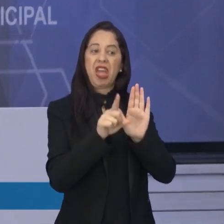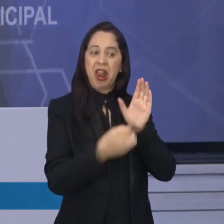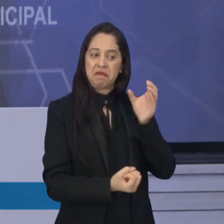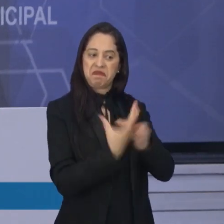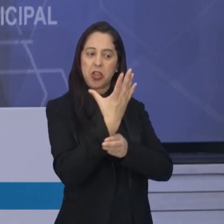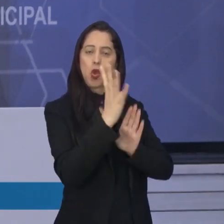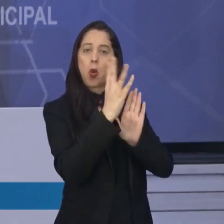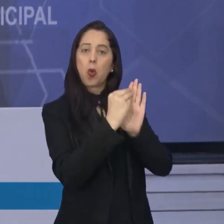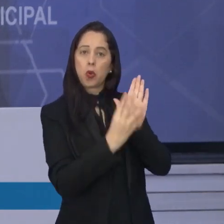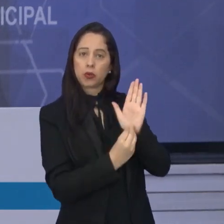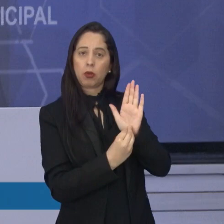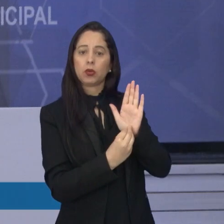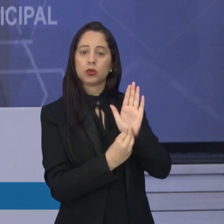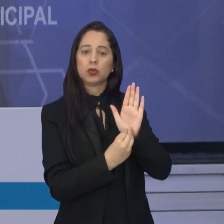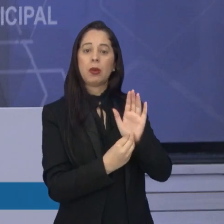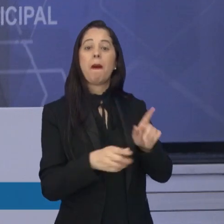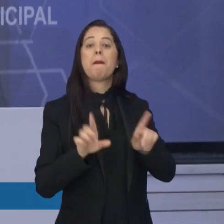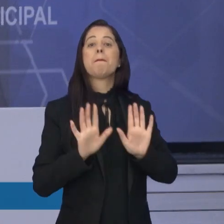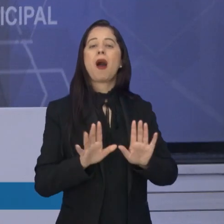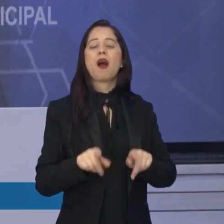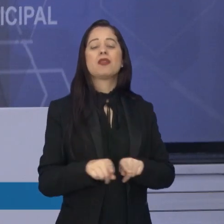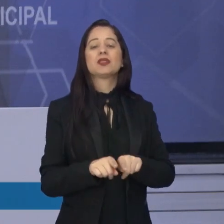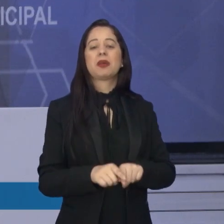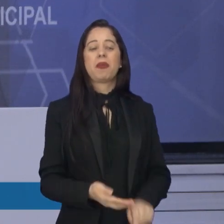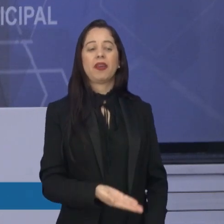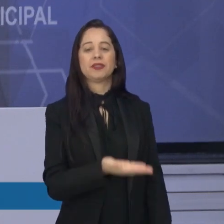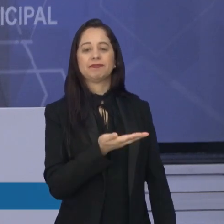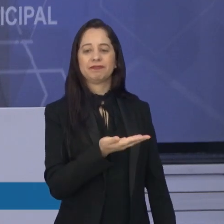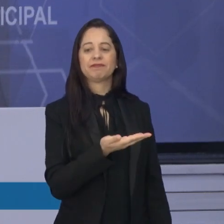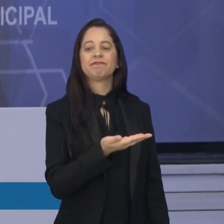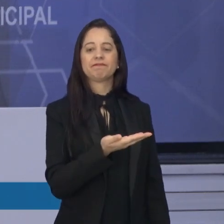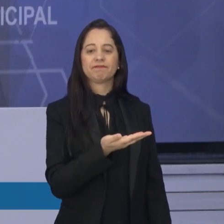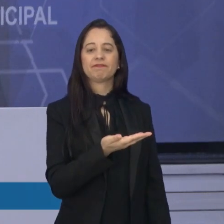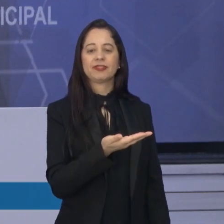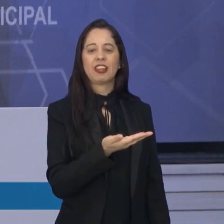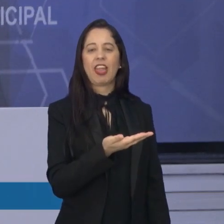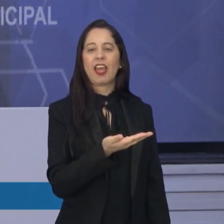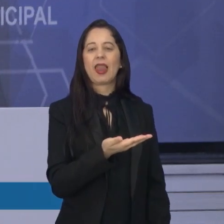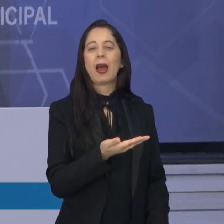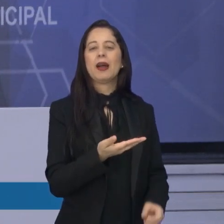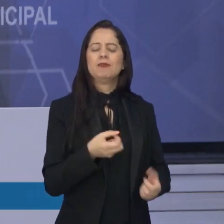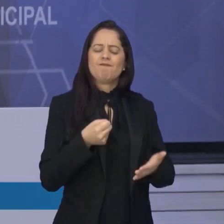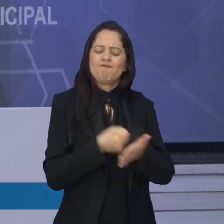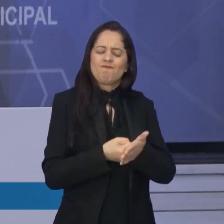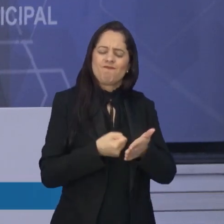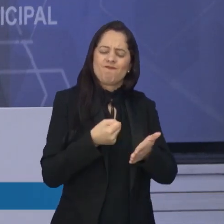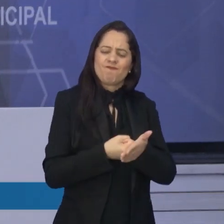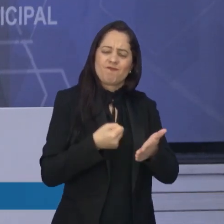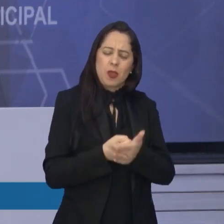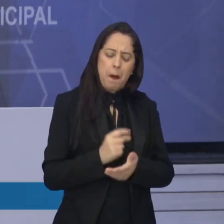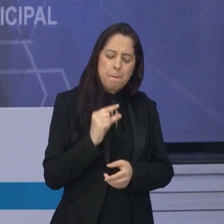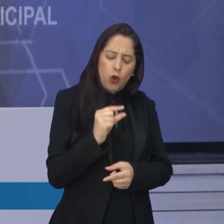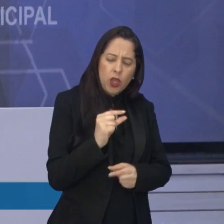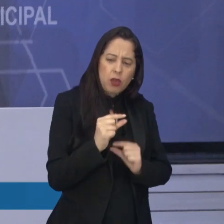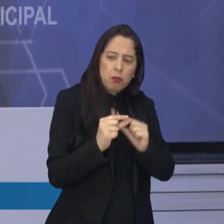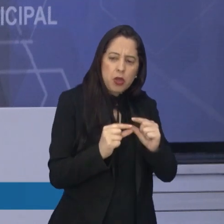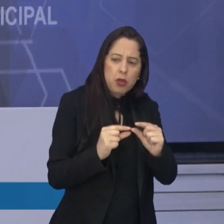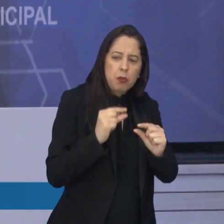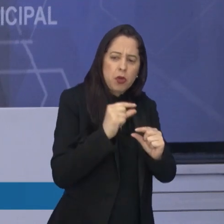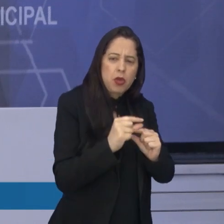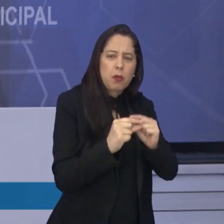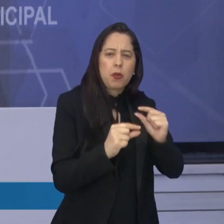conteúdo, mas também como uma formiguinha batalhadora, que fazia todas